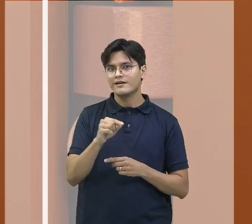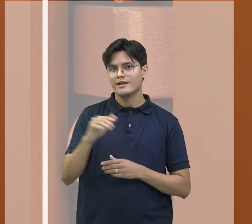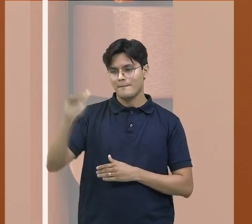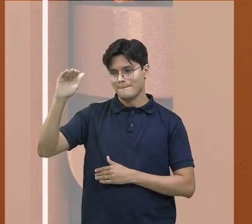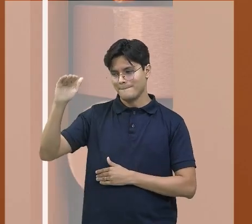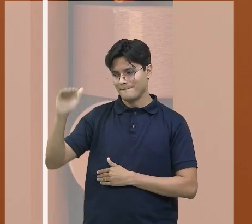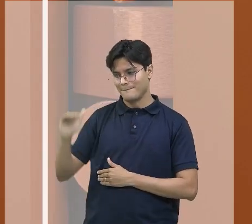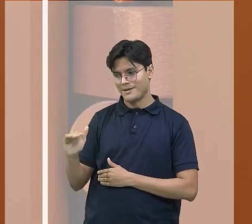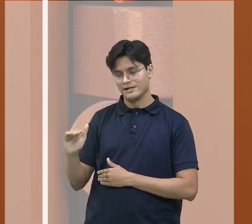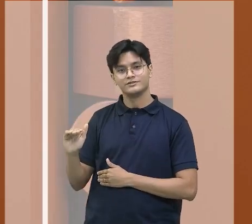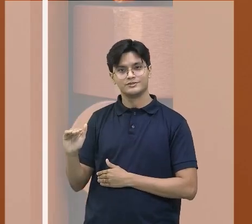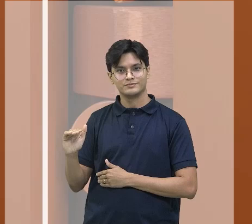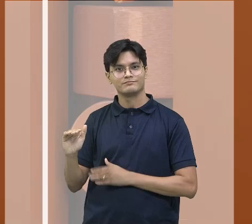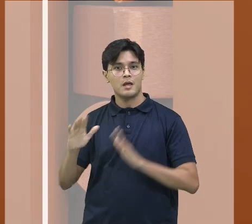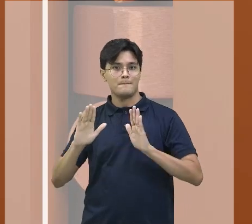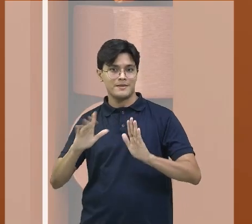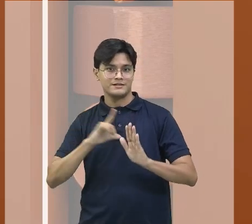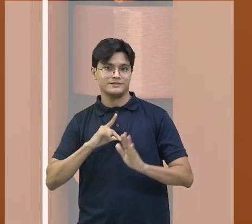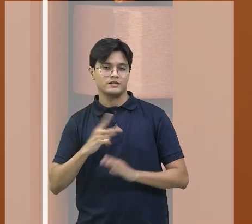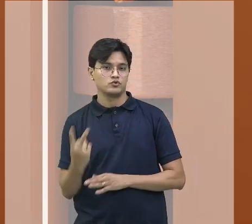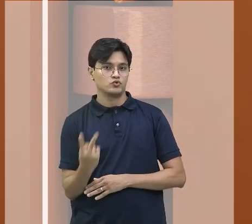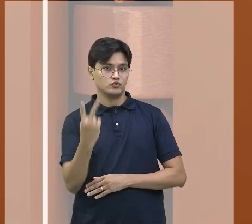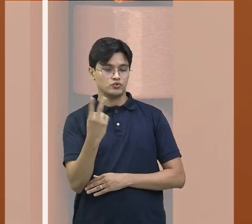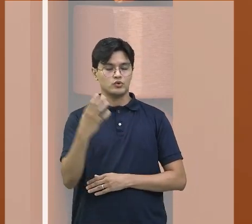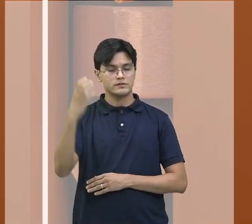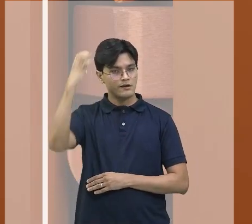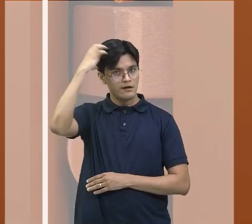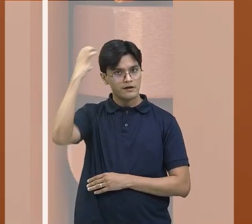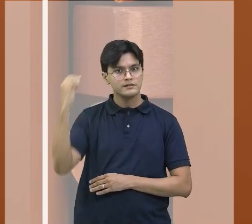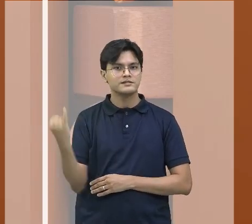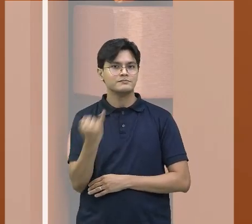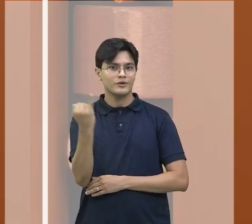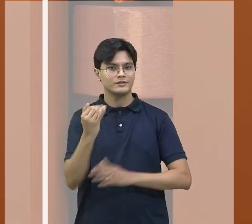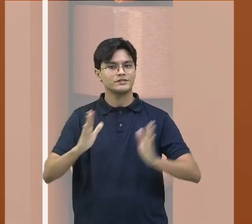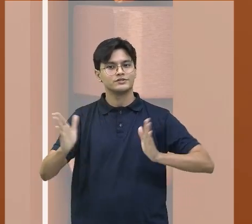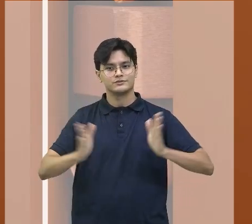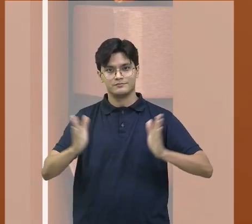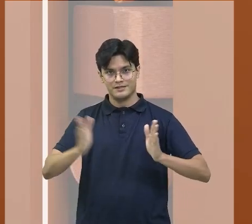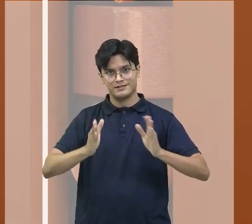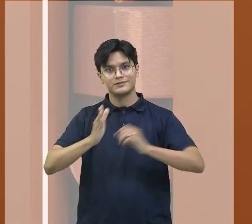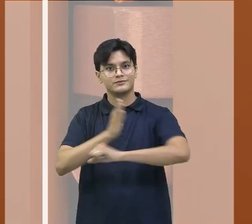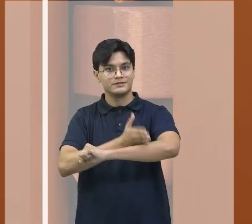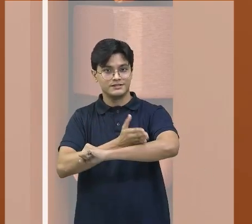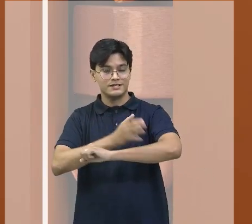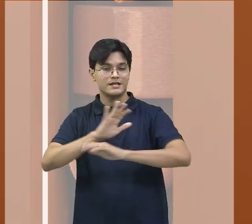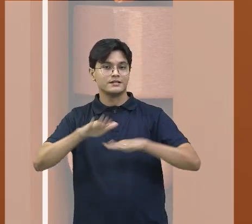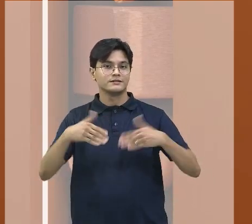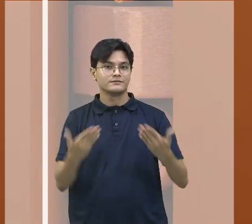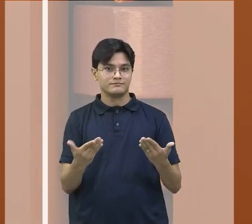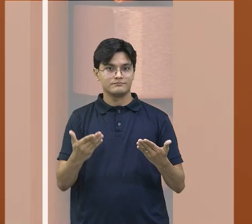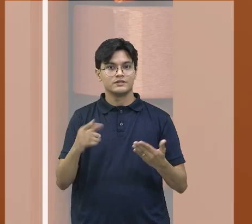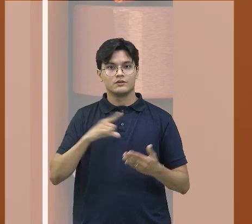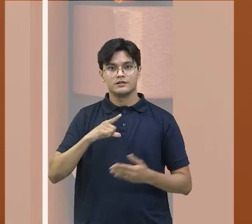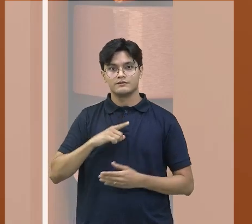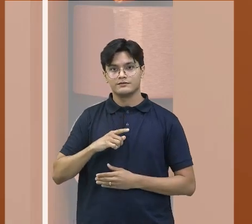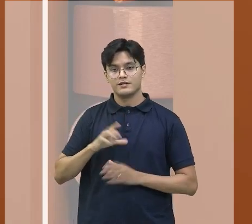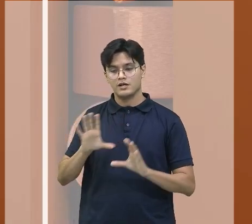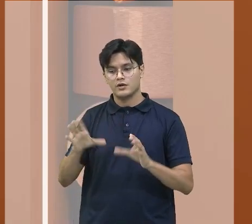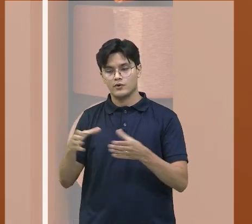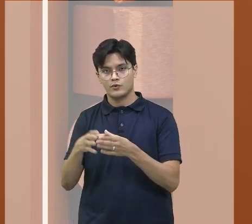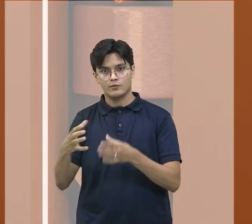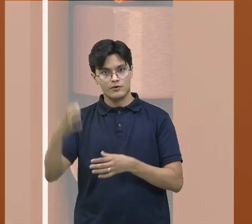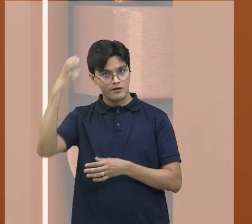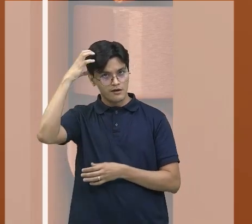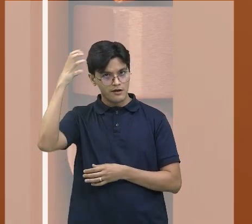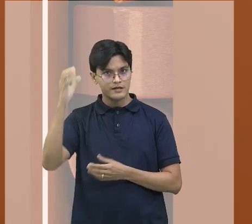estatura. Mas são dois reis importantes desse período, tá certo? Então, aí desse reinado dos reis indolentes.